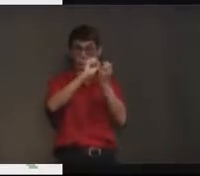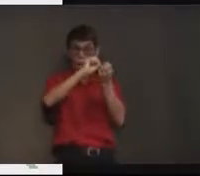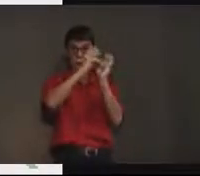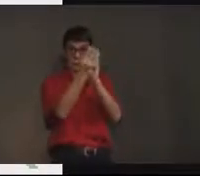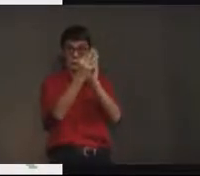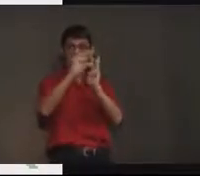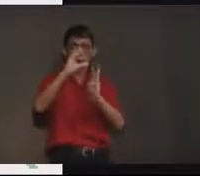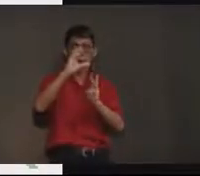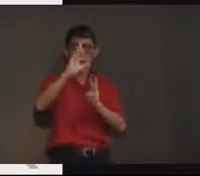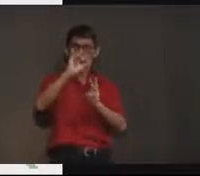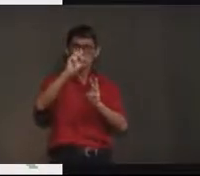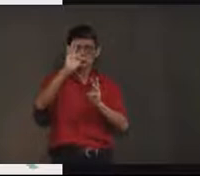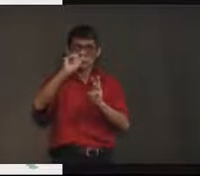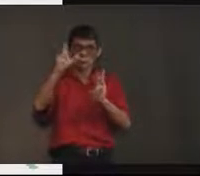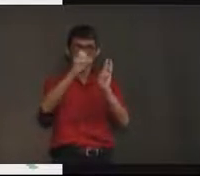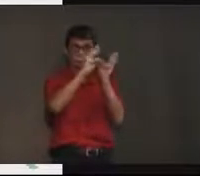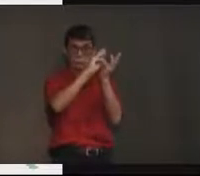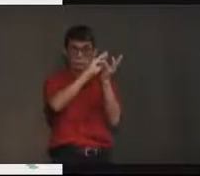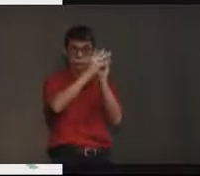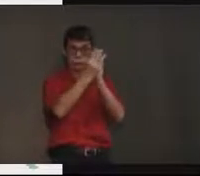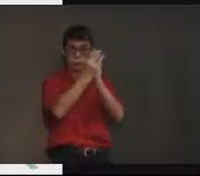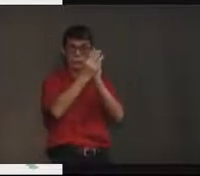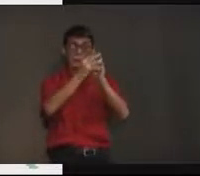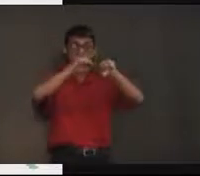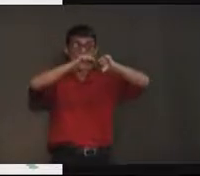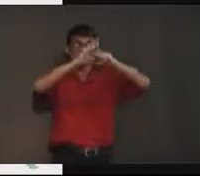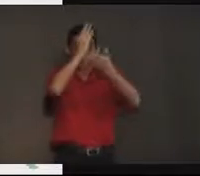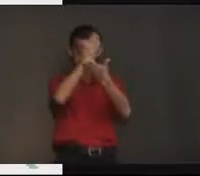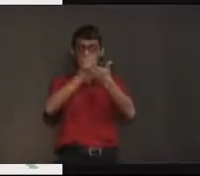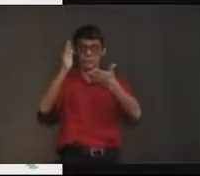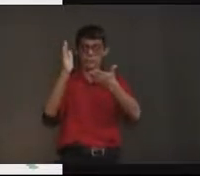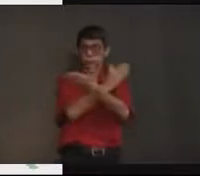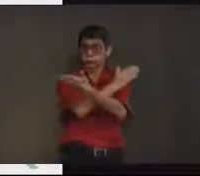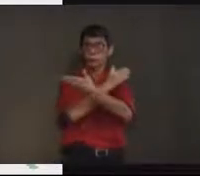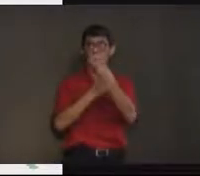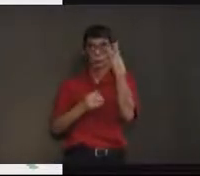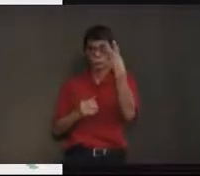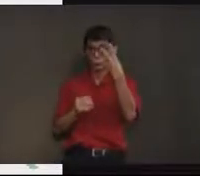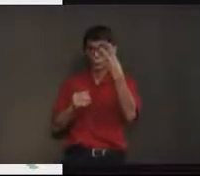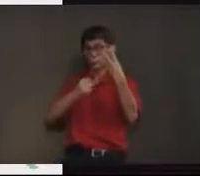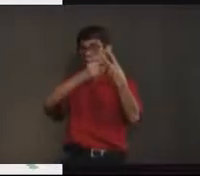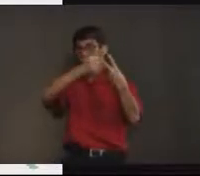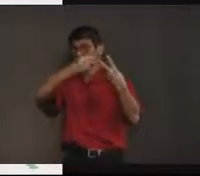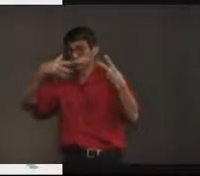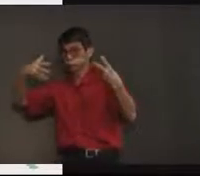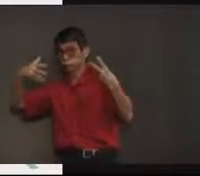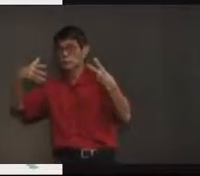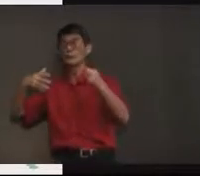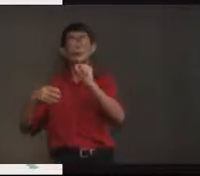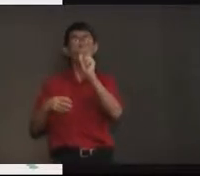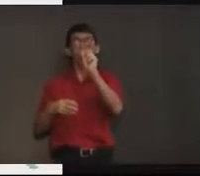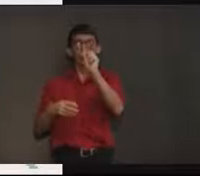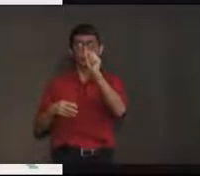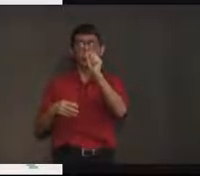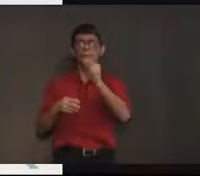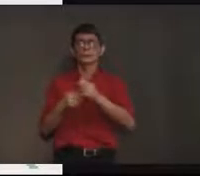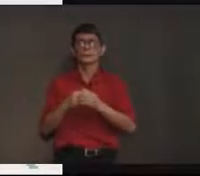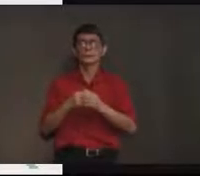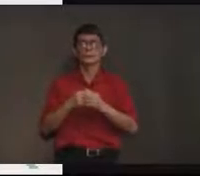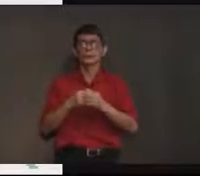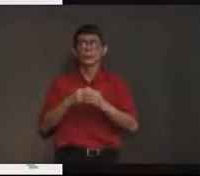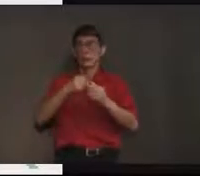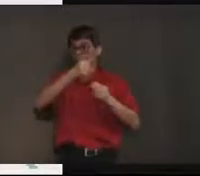cristal ele se parte em duas dois feixes e os feixes vão